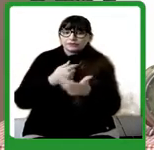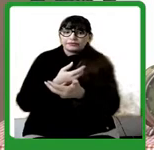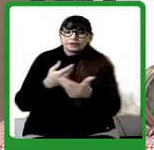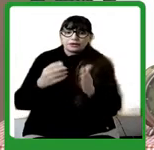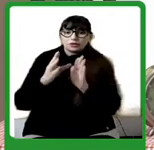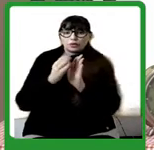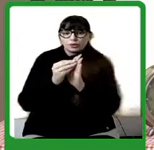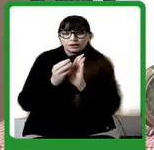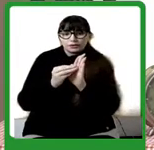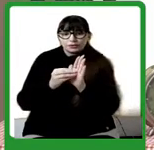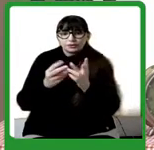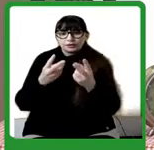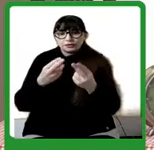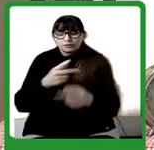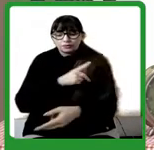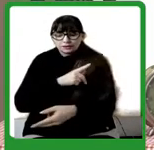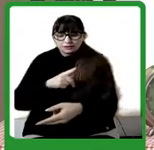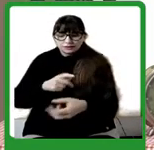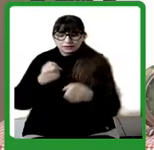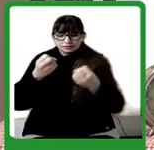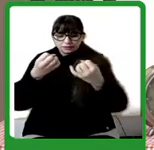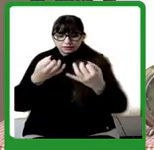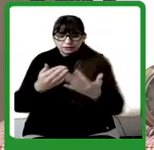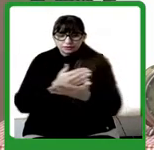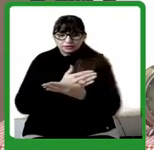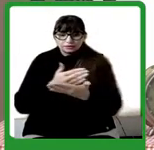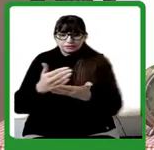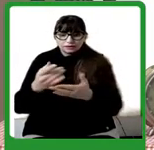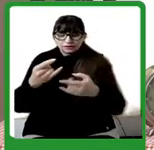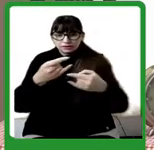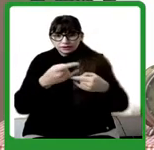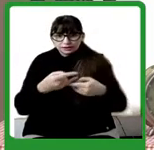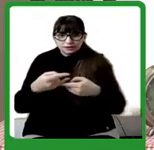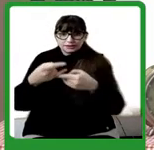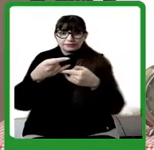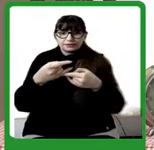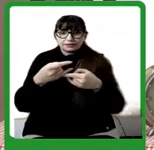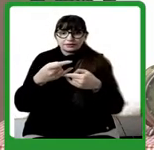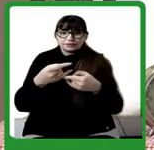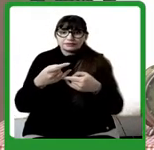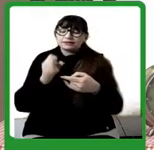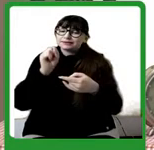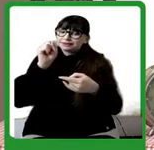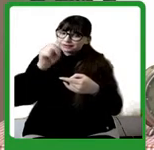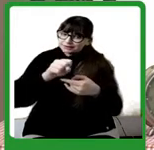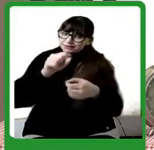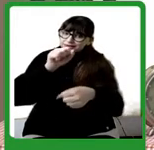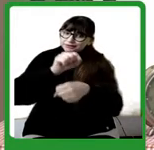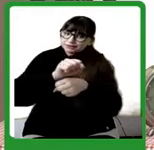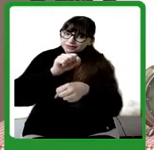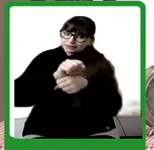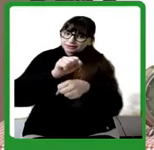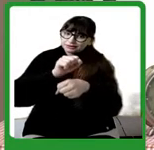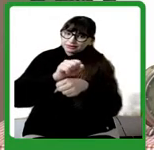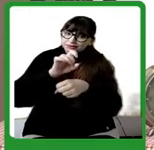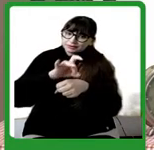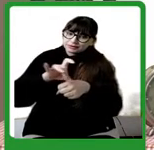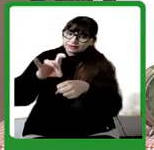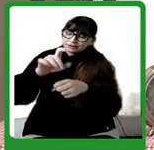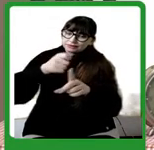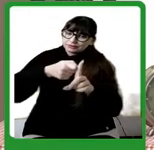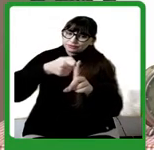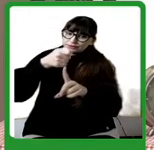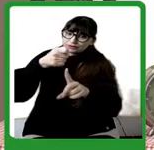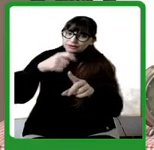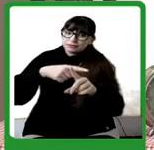disse a nossa presidente Angelita, ainda no início da live. Então, contamos com todos vocês todos os meses. Mas antes disso, o